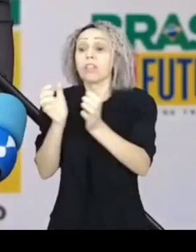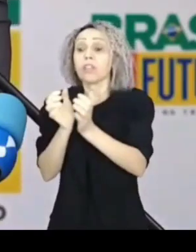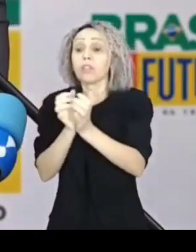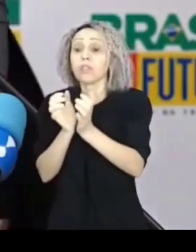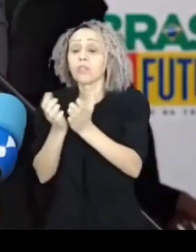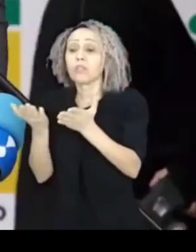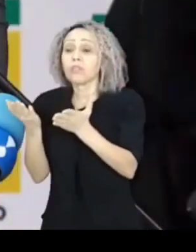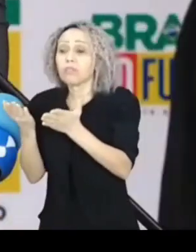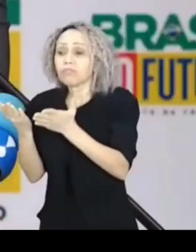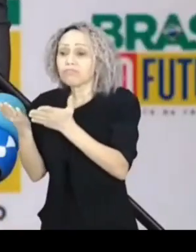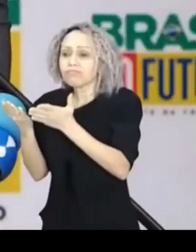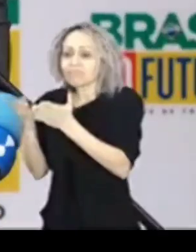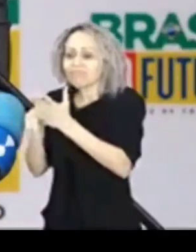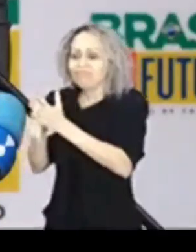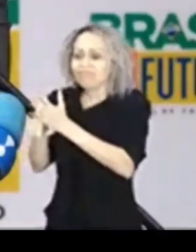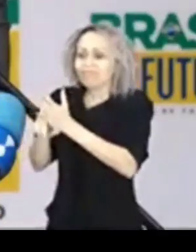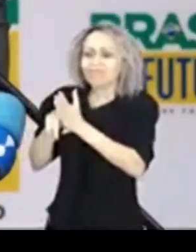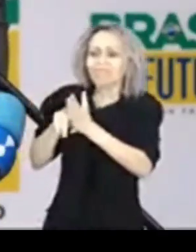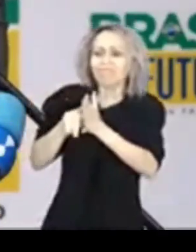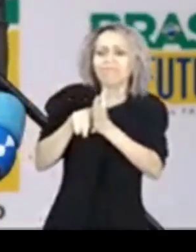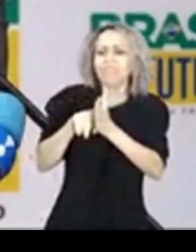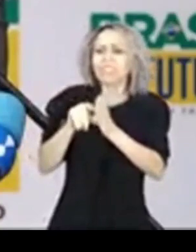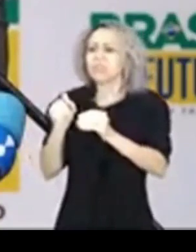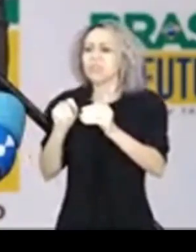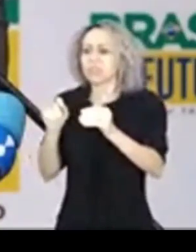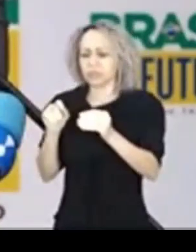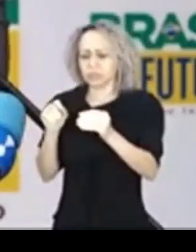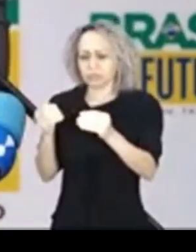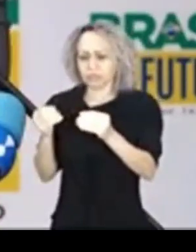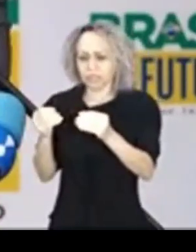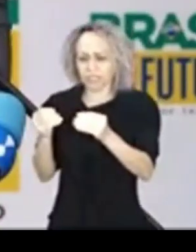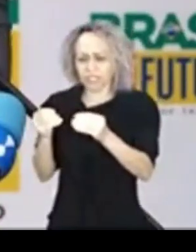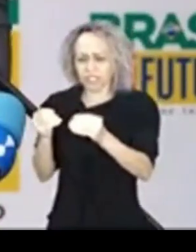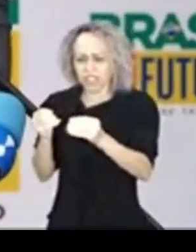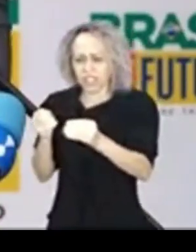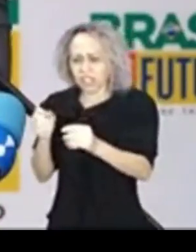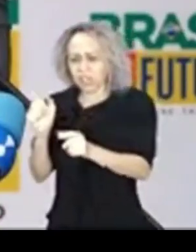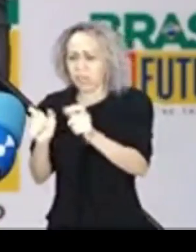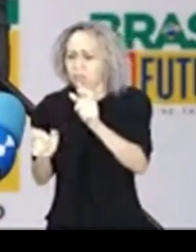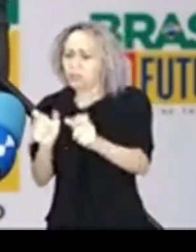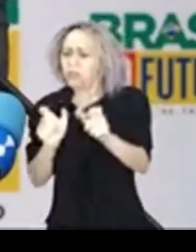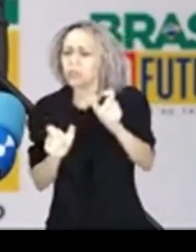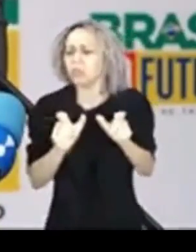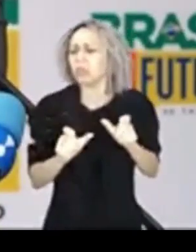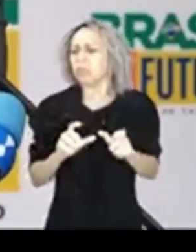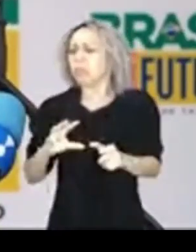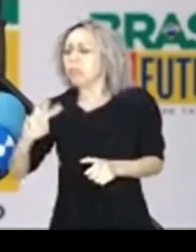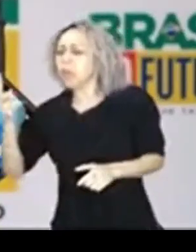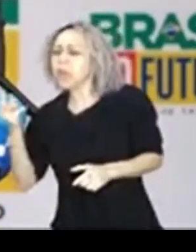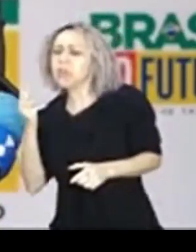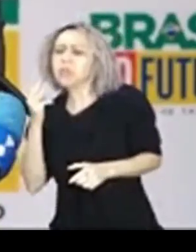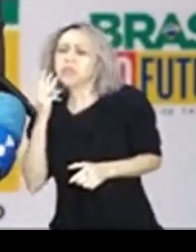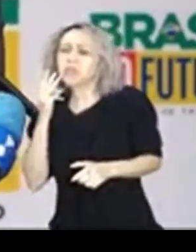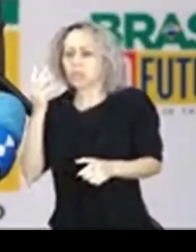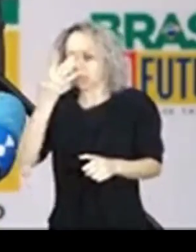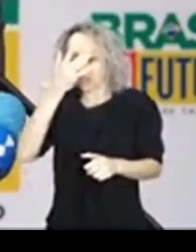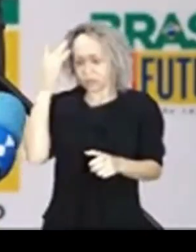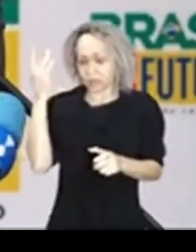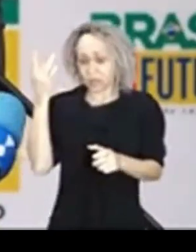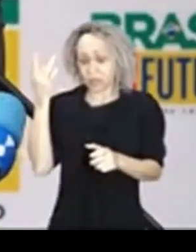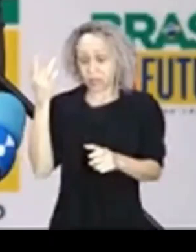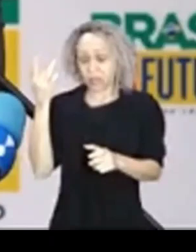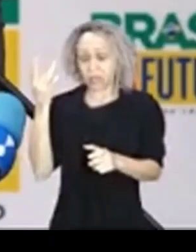uma grande quantidade, milhões de novos beneficiários para o Auxílio Brasil, na época